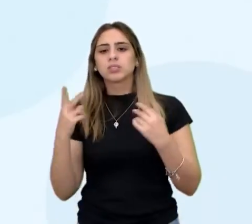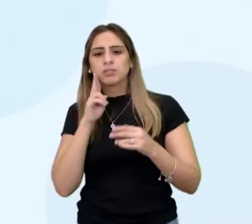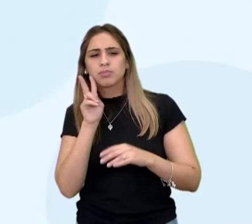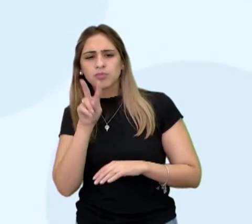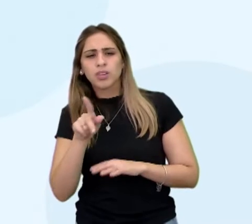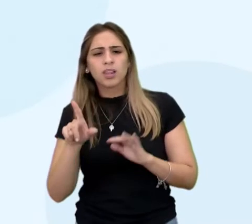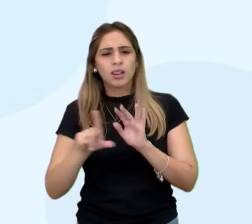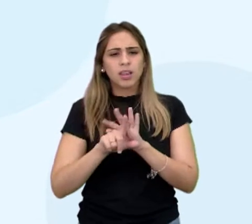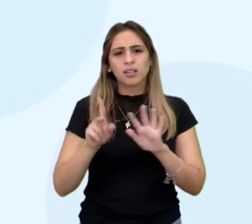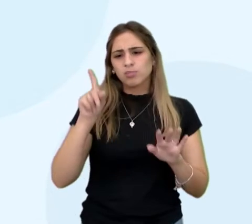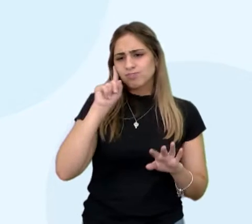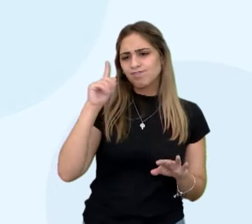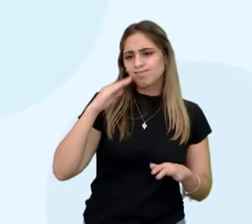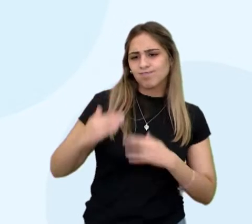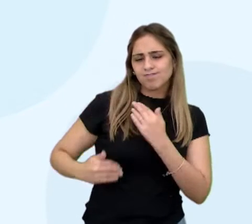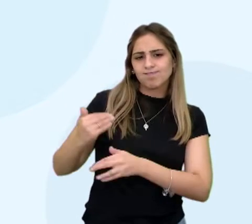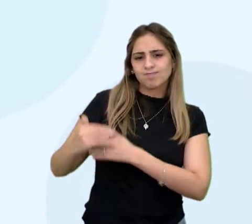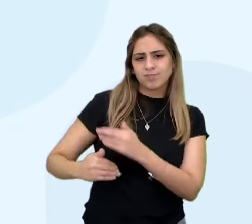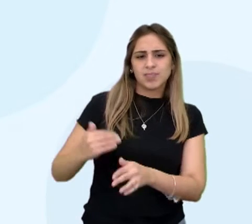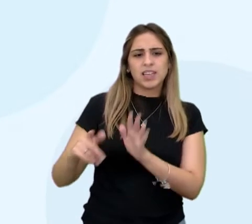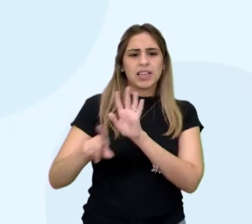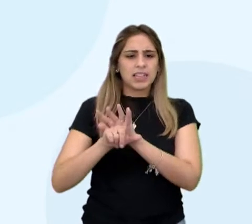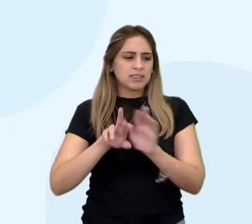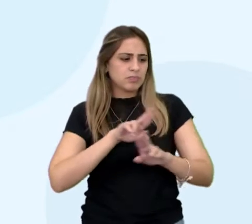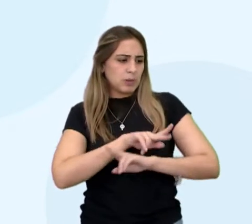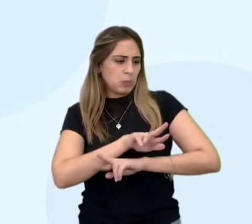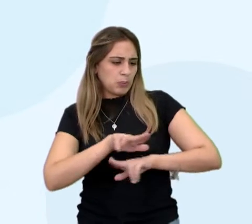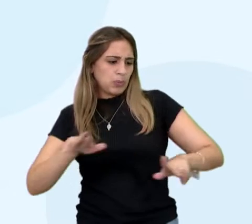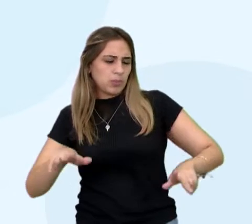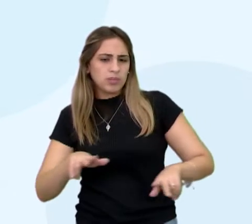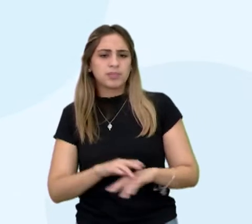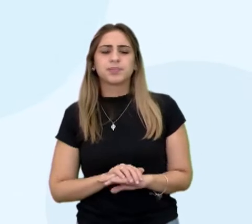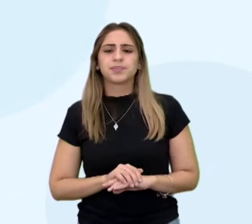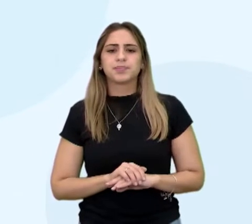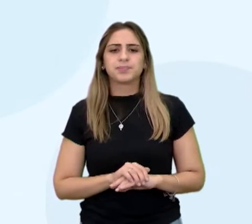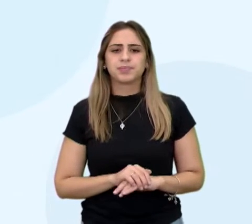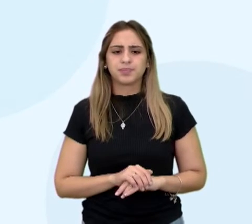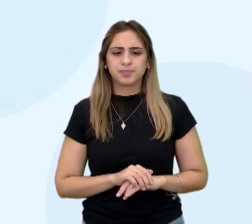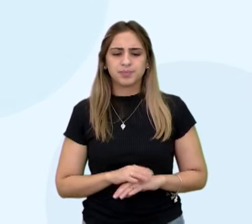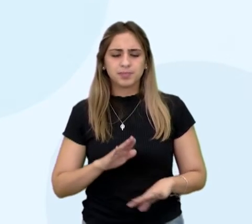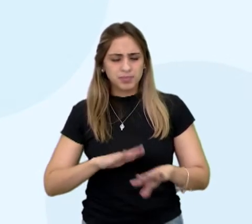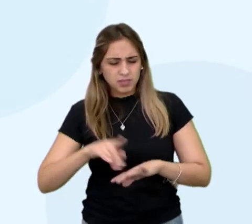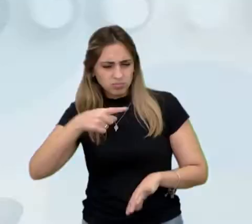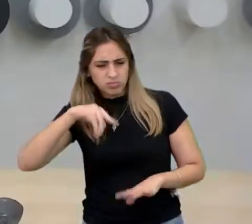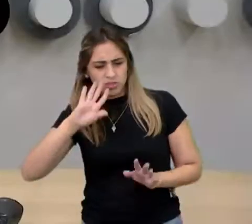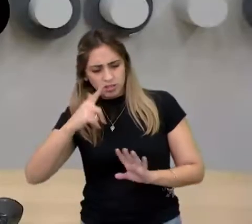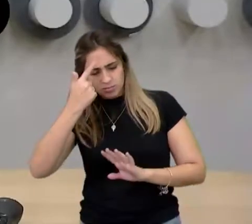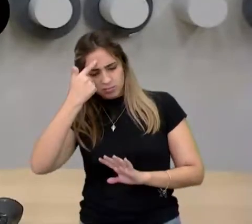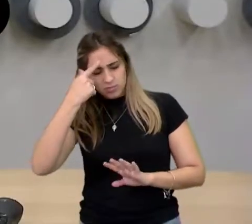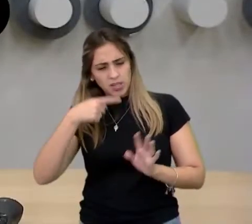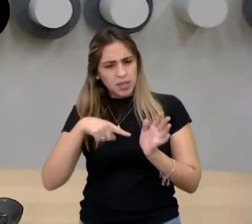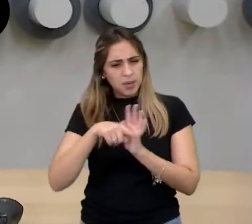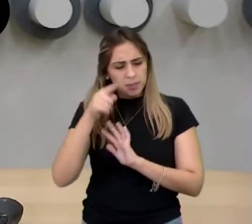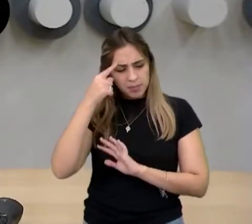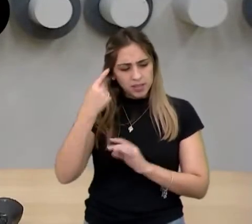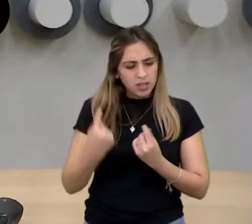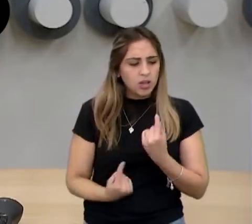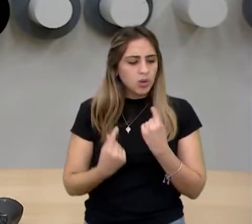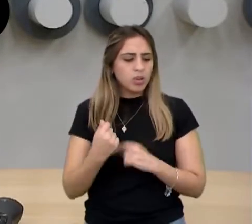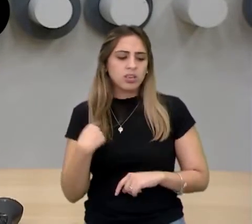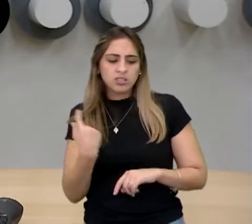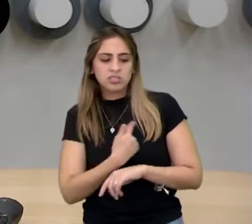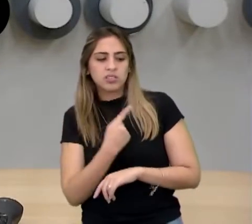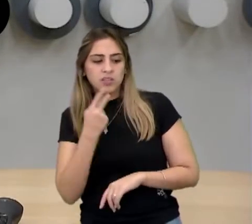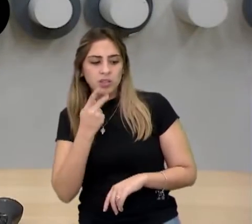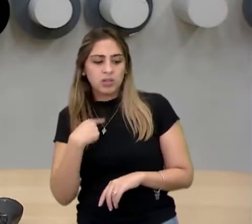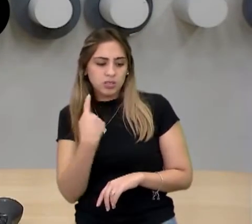né? A gente está submetido às mais diversas leis, né? E etc. Mas vocês já pararam para pensar assim, do que a gente está